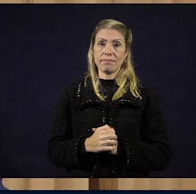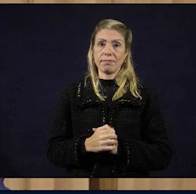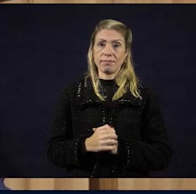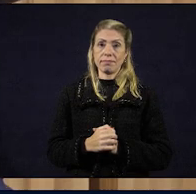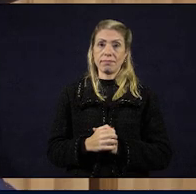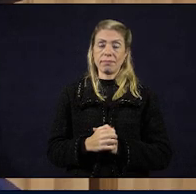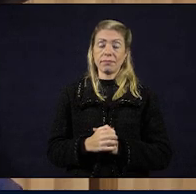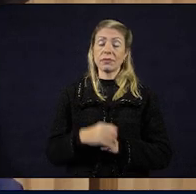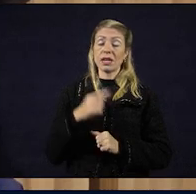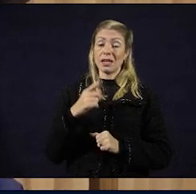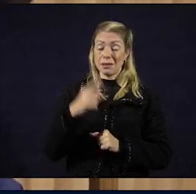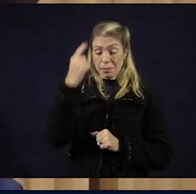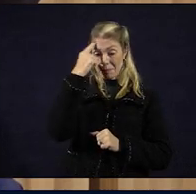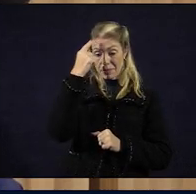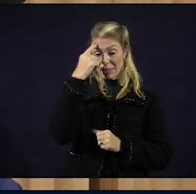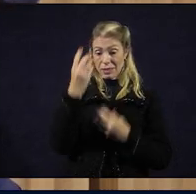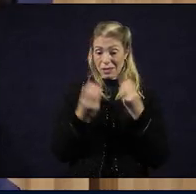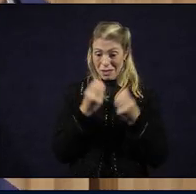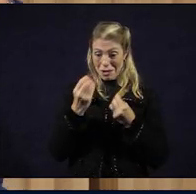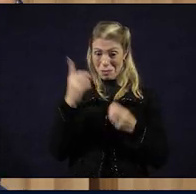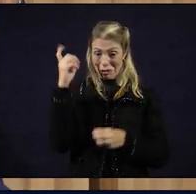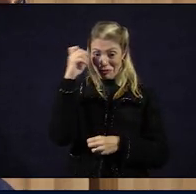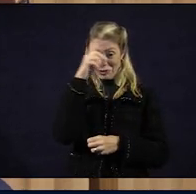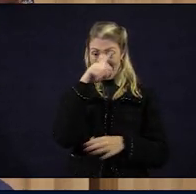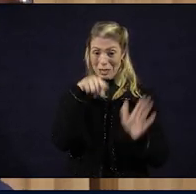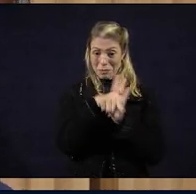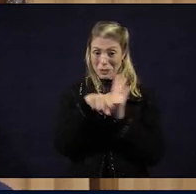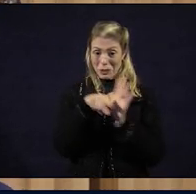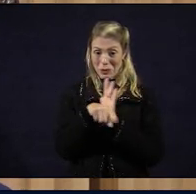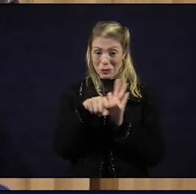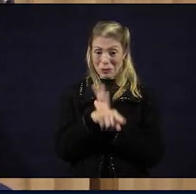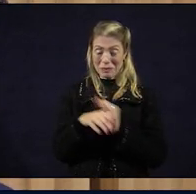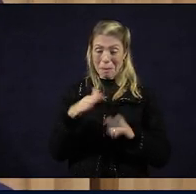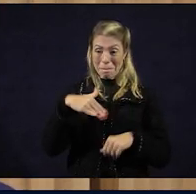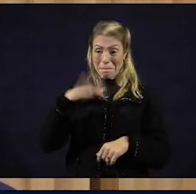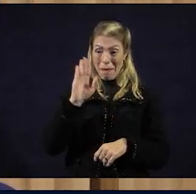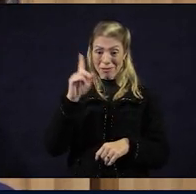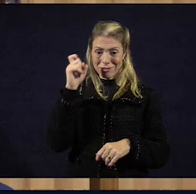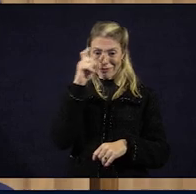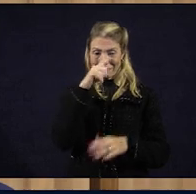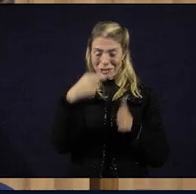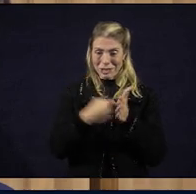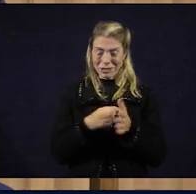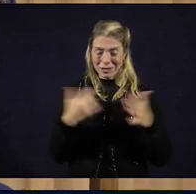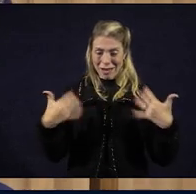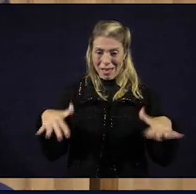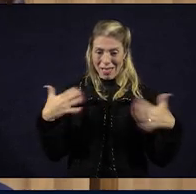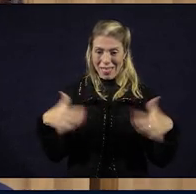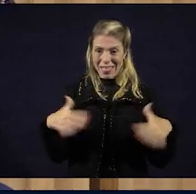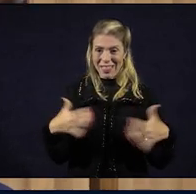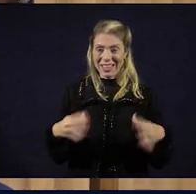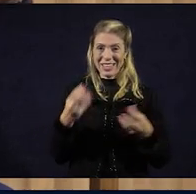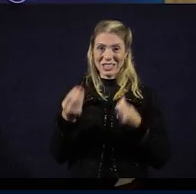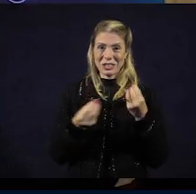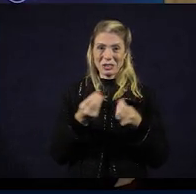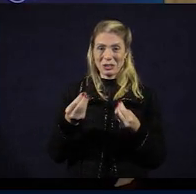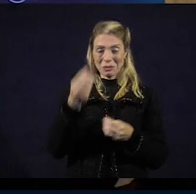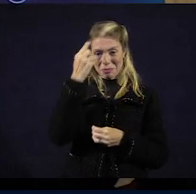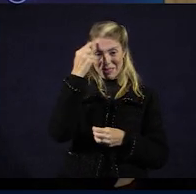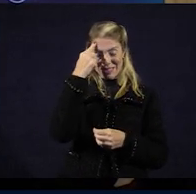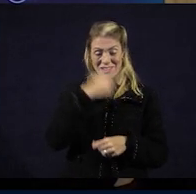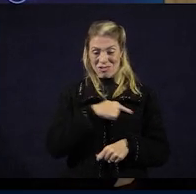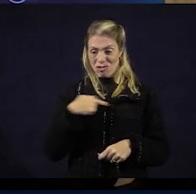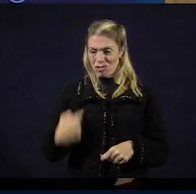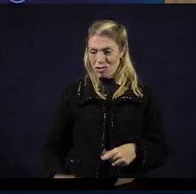tá num crescente dificuldade das perguntas Ainda bem que vai acabar vamos arrematar com a China né o que que vai acontecer